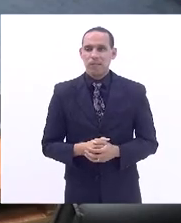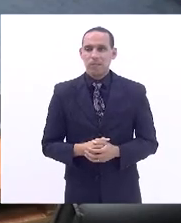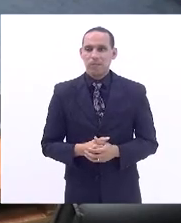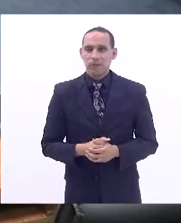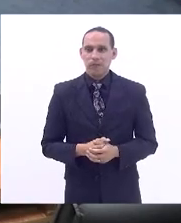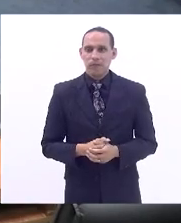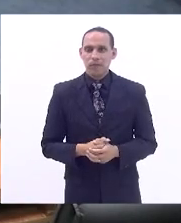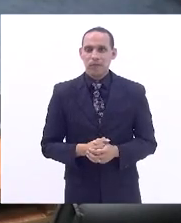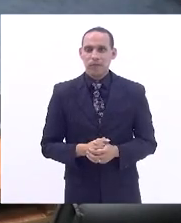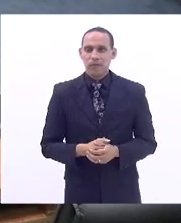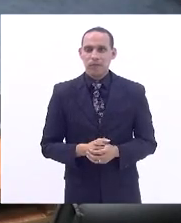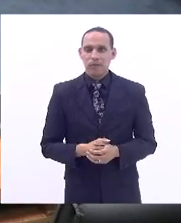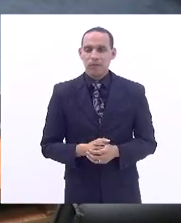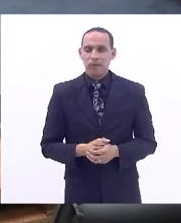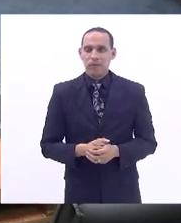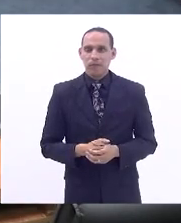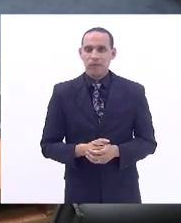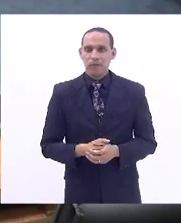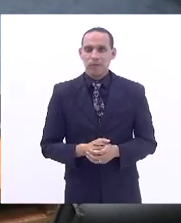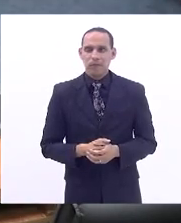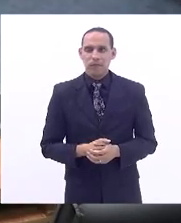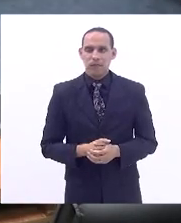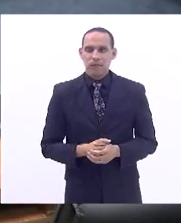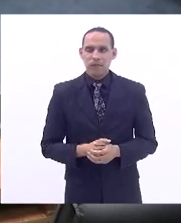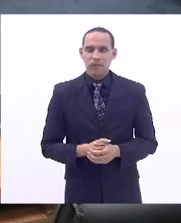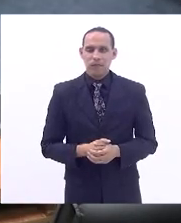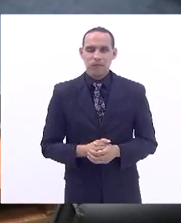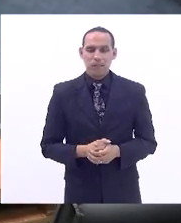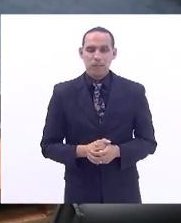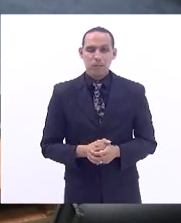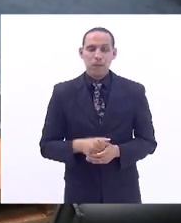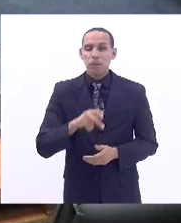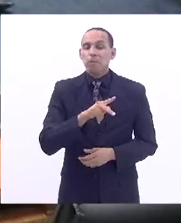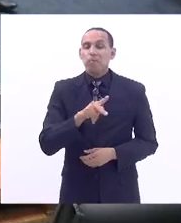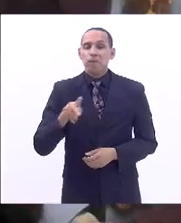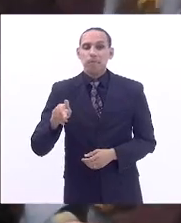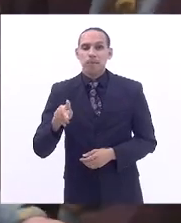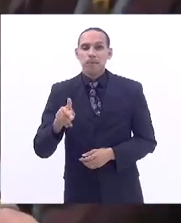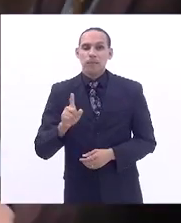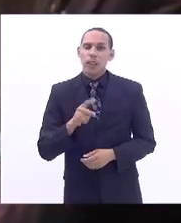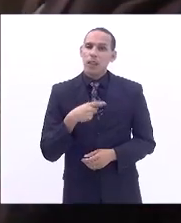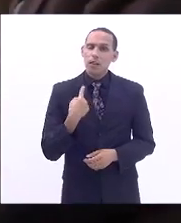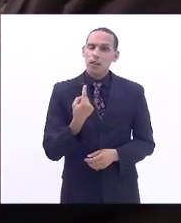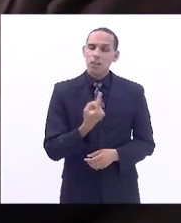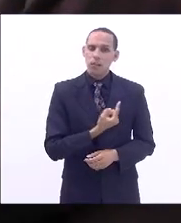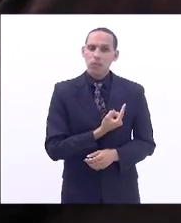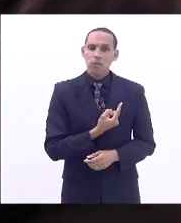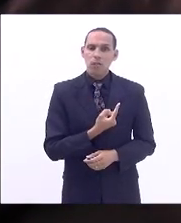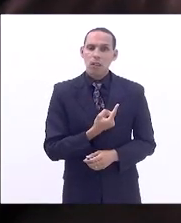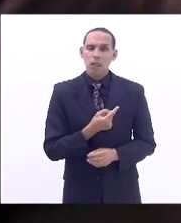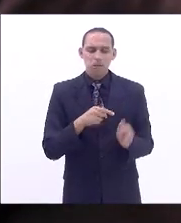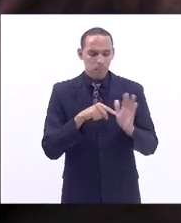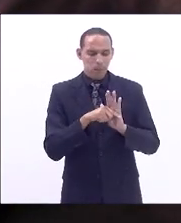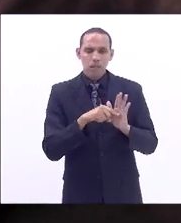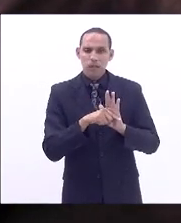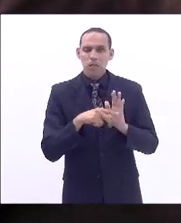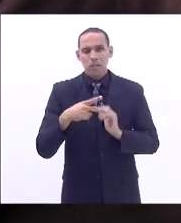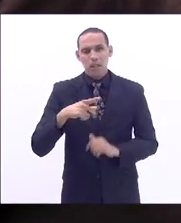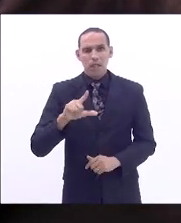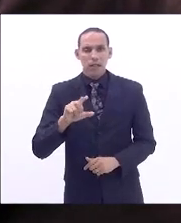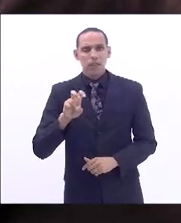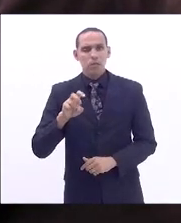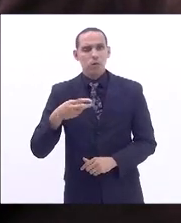E aí e ainda tentam seu presidente nós estamos aqui examinando o projeto de lei